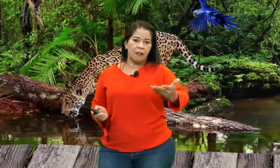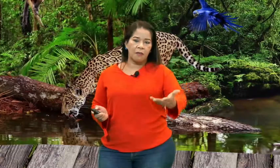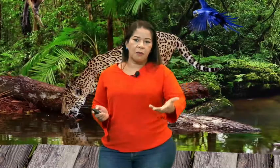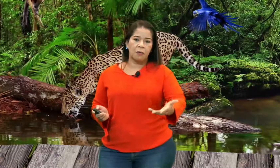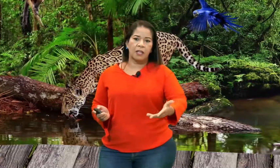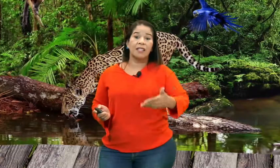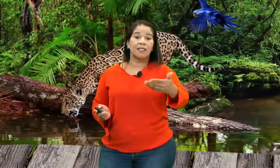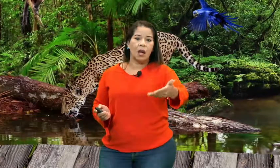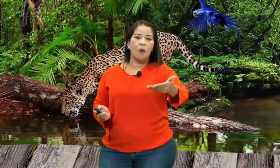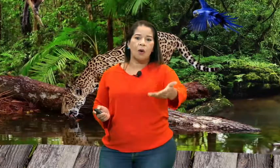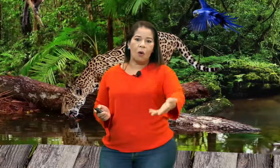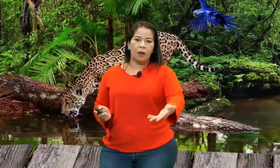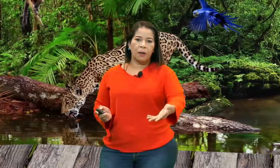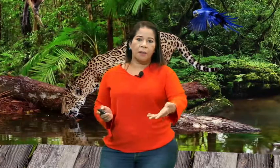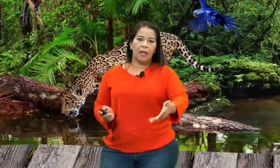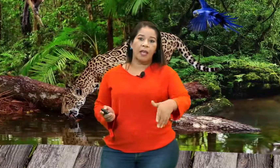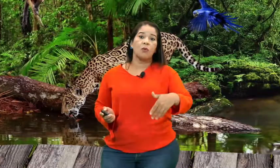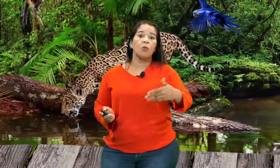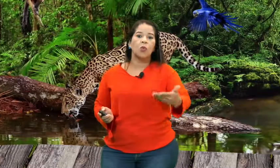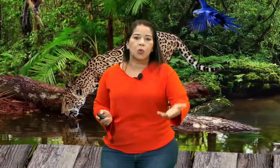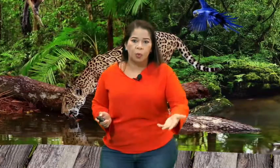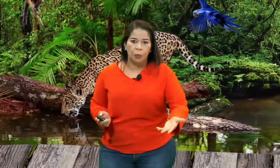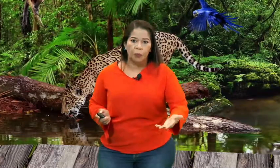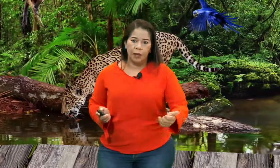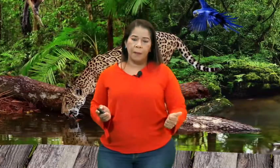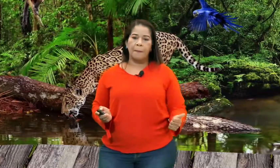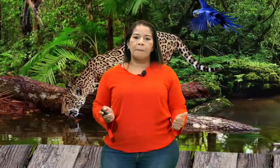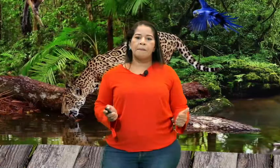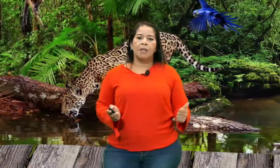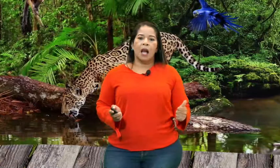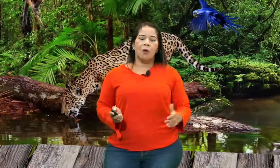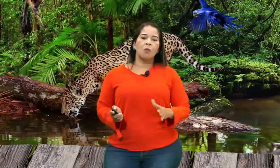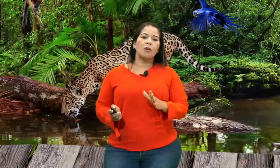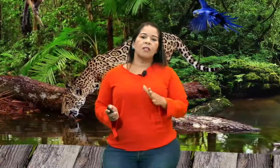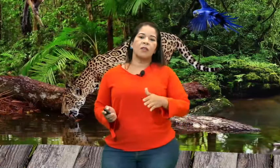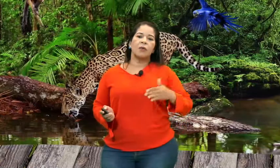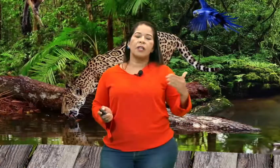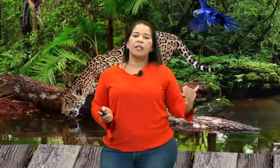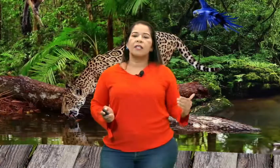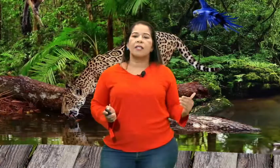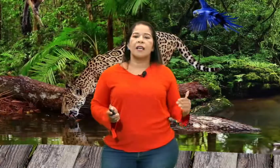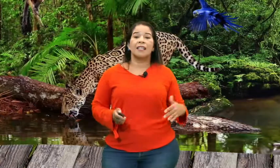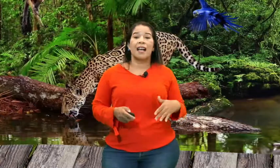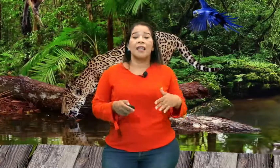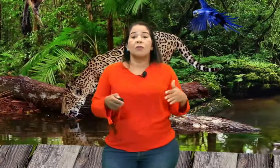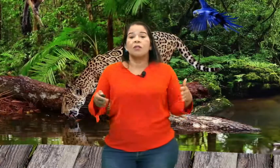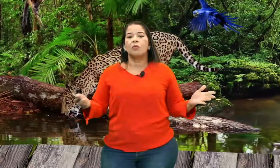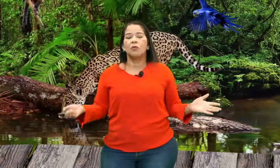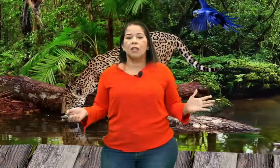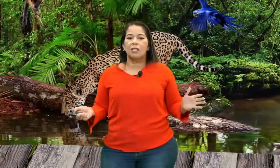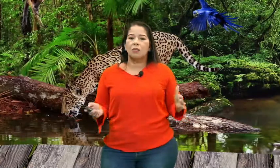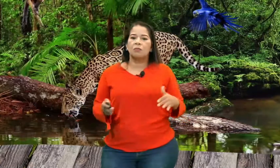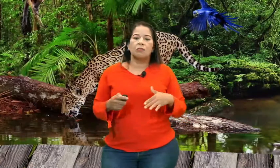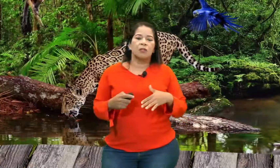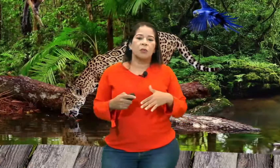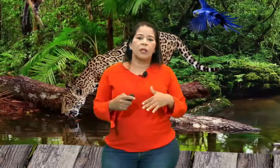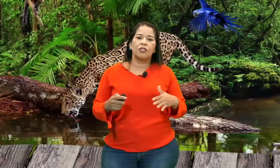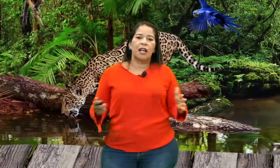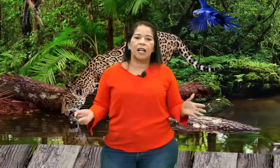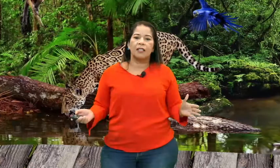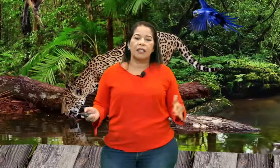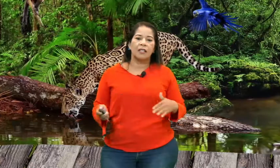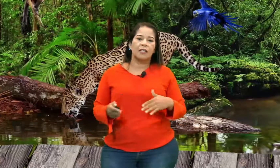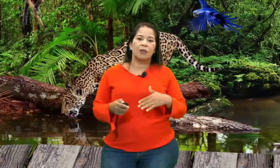que estão agora em uso, né? Algumas teorias, elas caem no desuso, elas